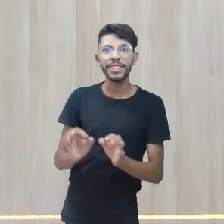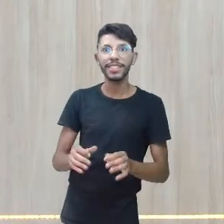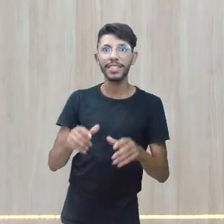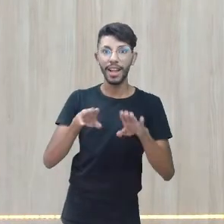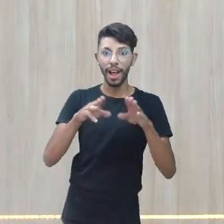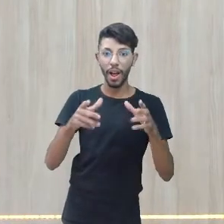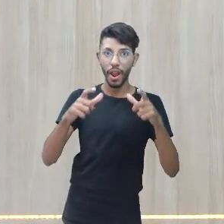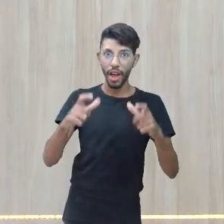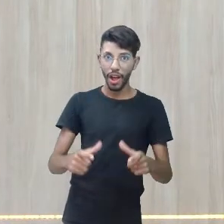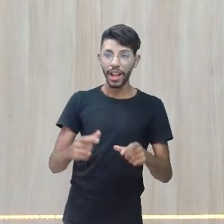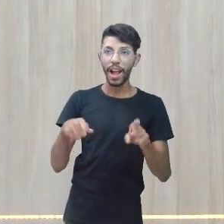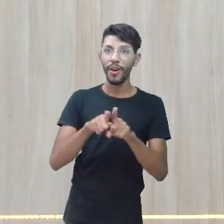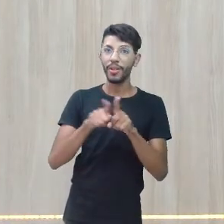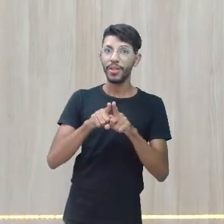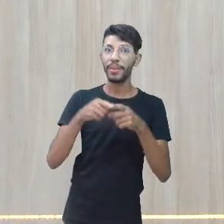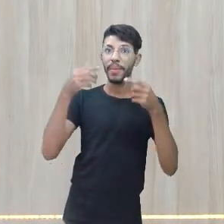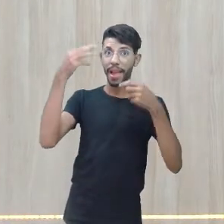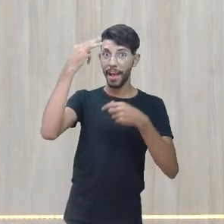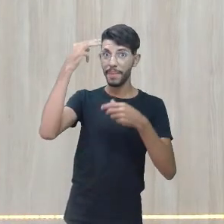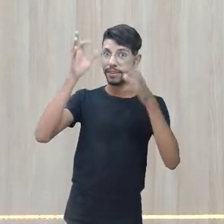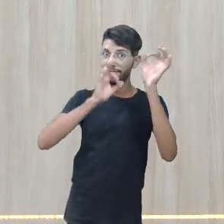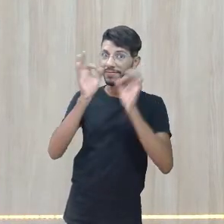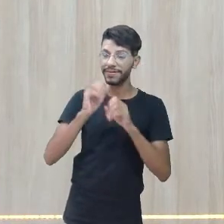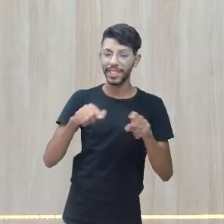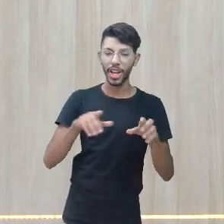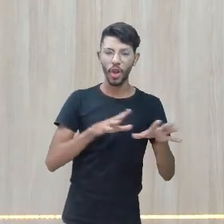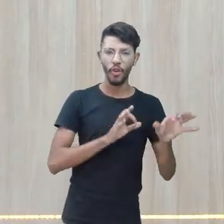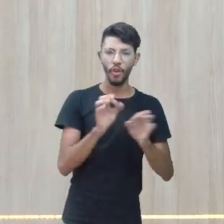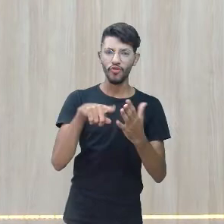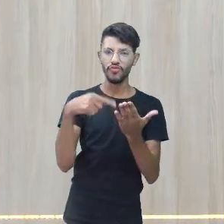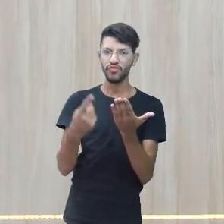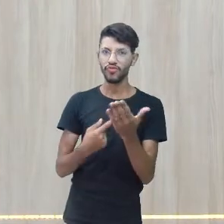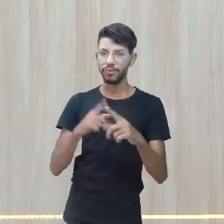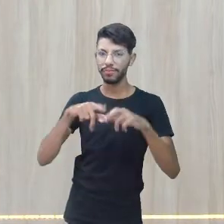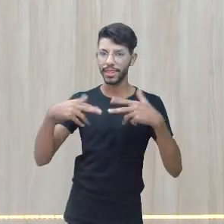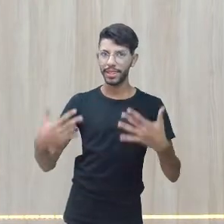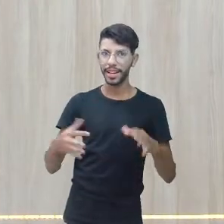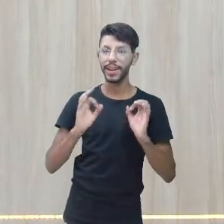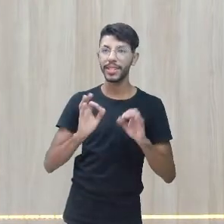mente, prepara o seu material escolar e vamos junto nessa.